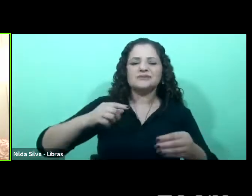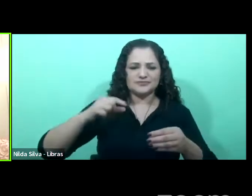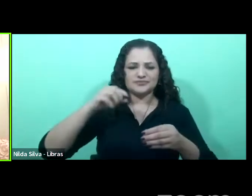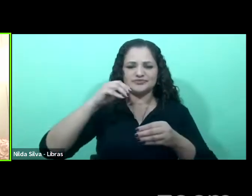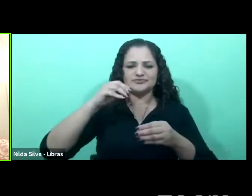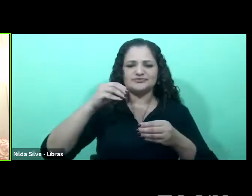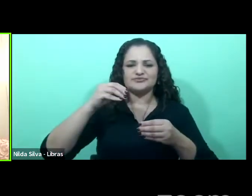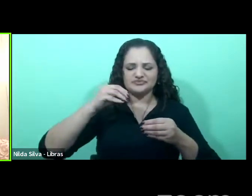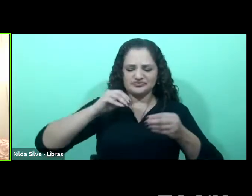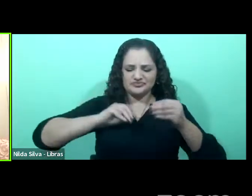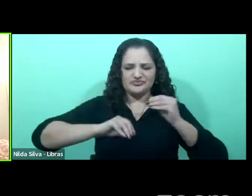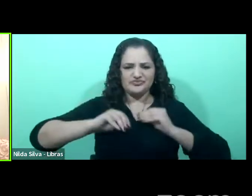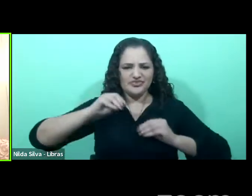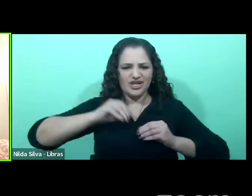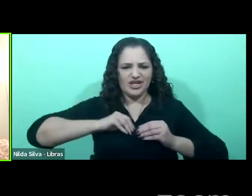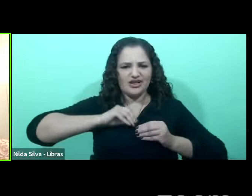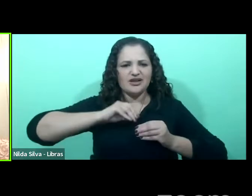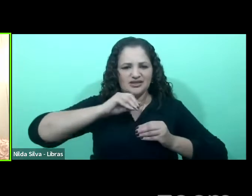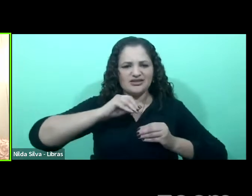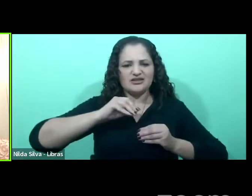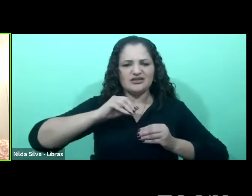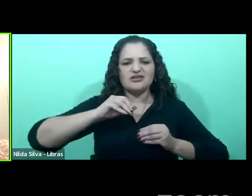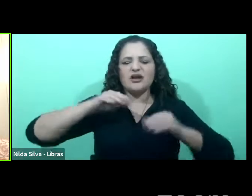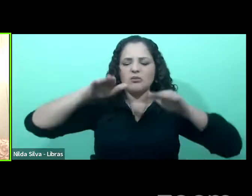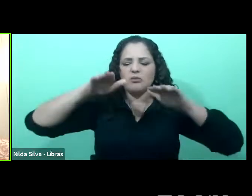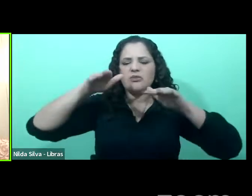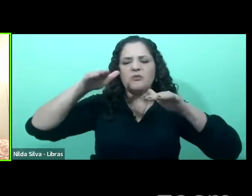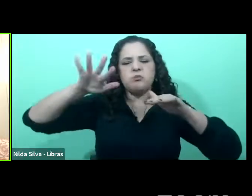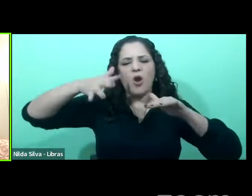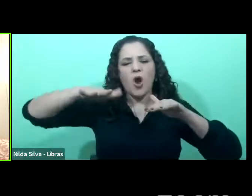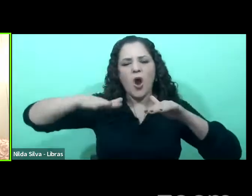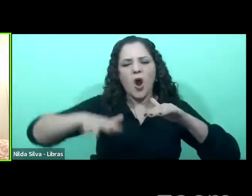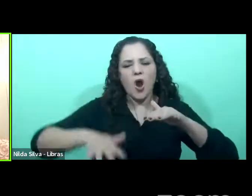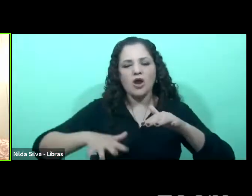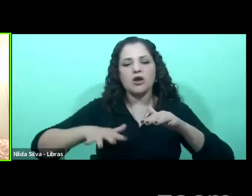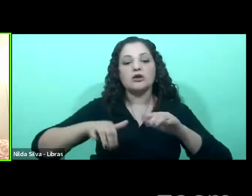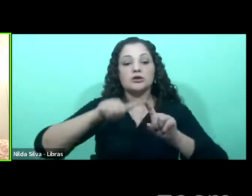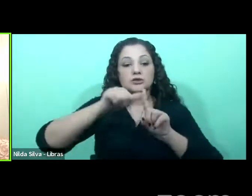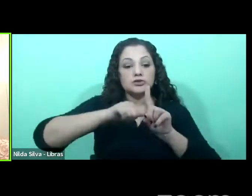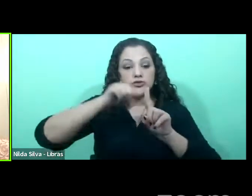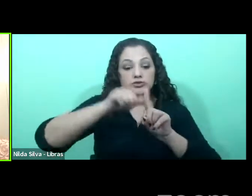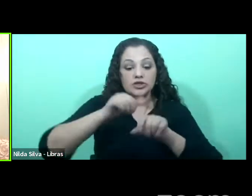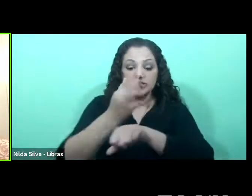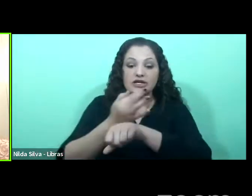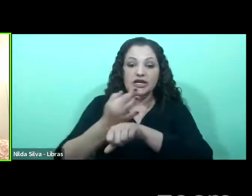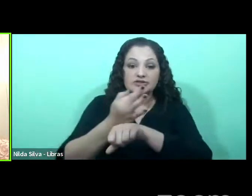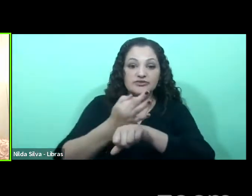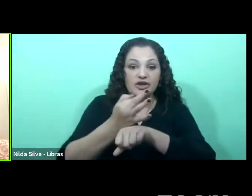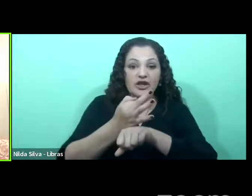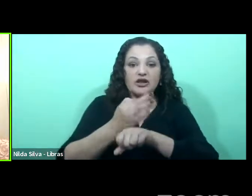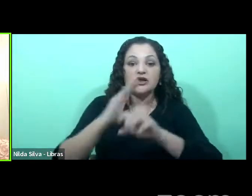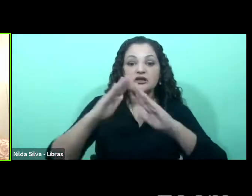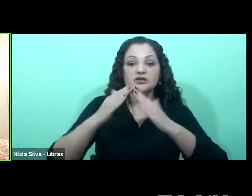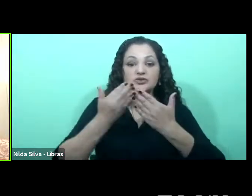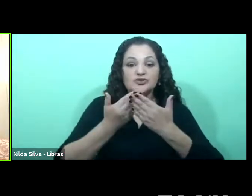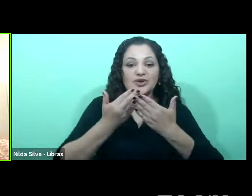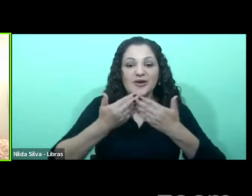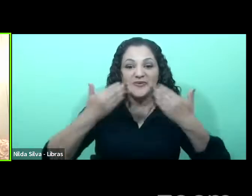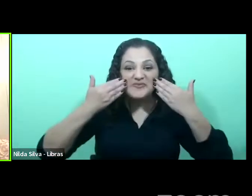de férias escolares, revelando, assim, que até os neurônios tiram